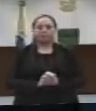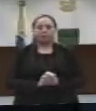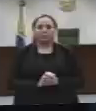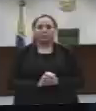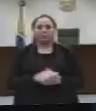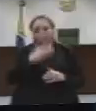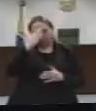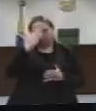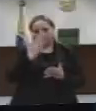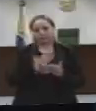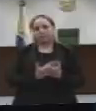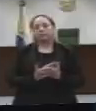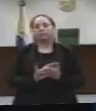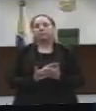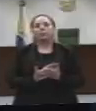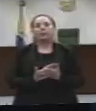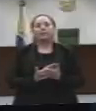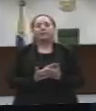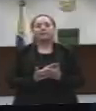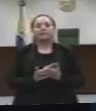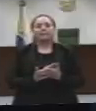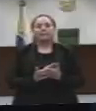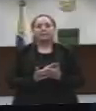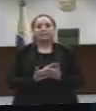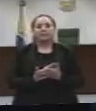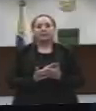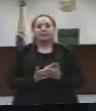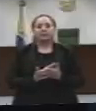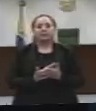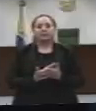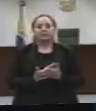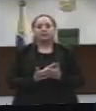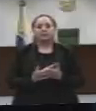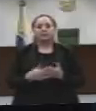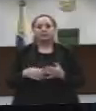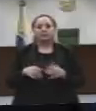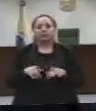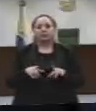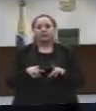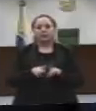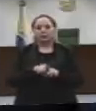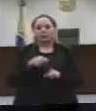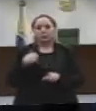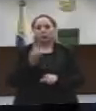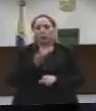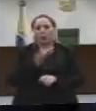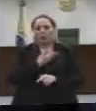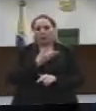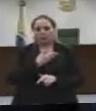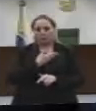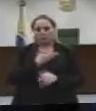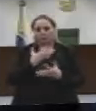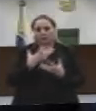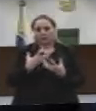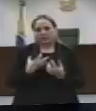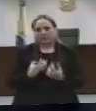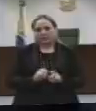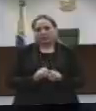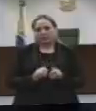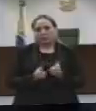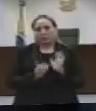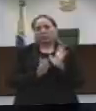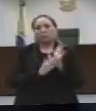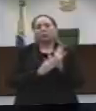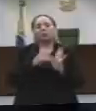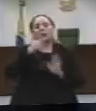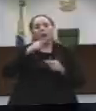a nossa querida nosso querido iab na sua sensibilidade onde acolheu uma proposição deste consórcio para que debatemos